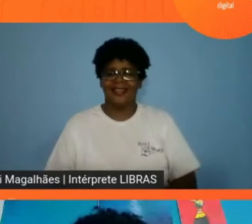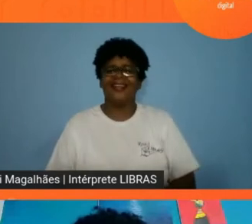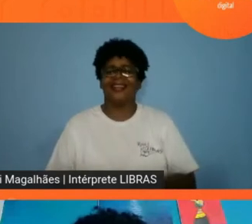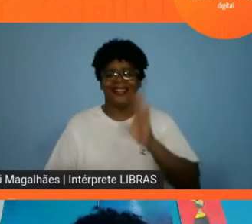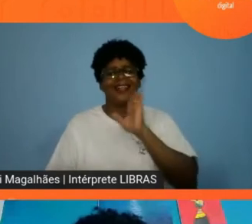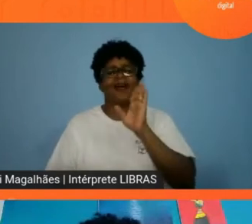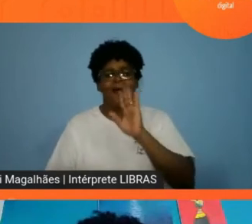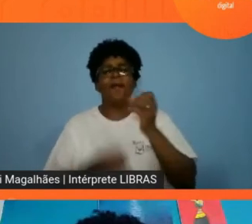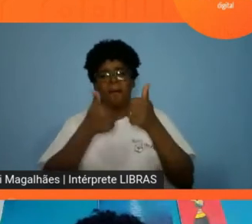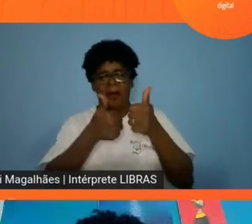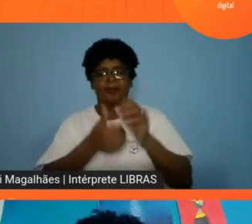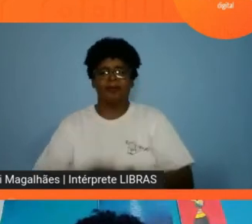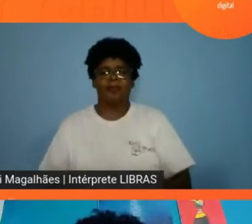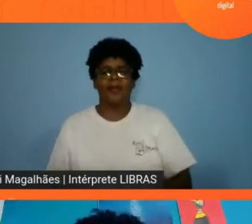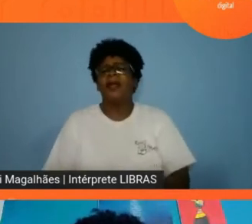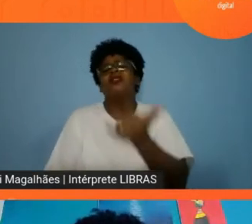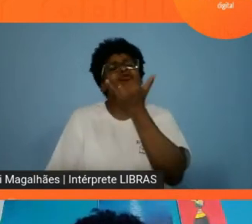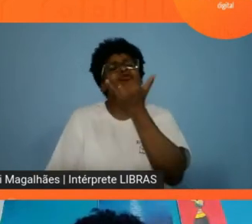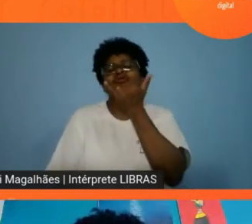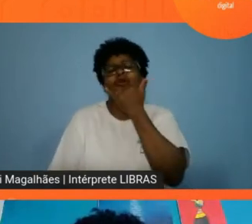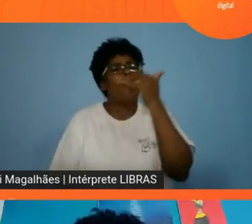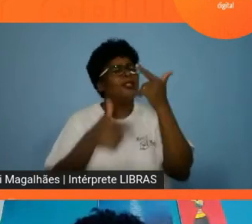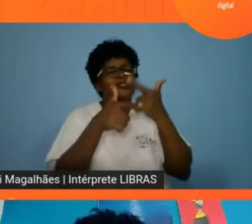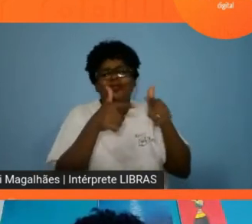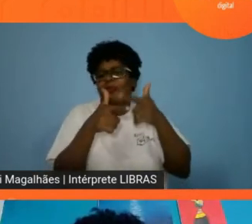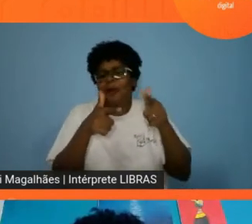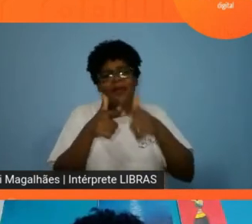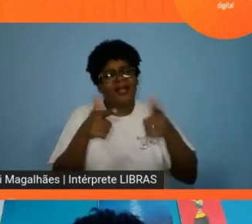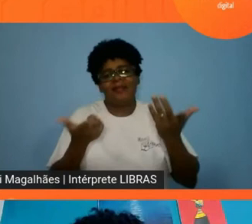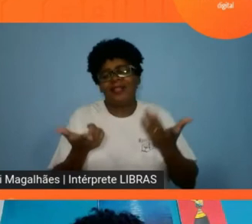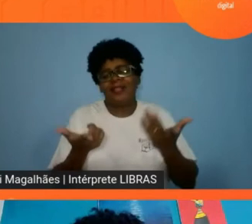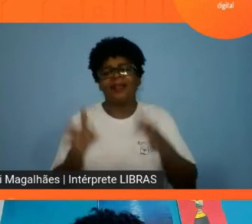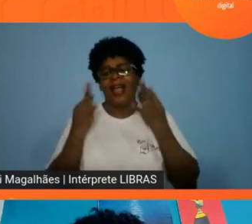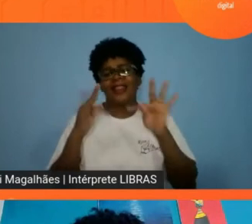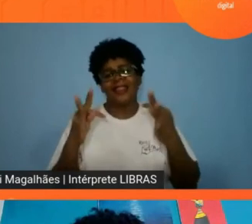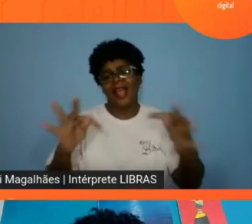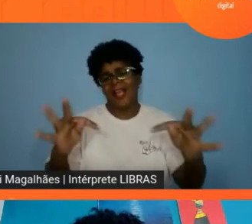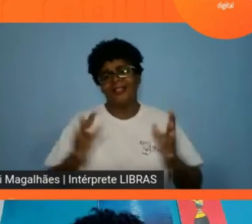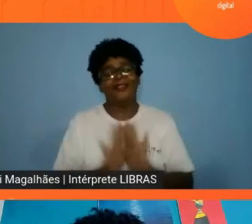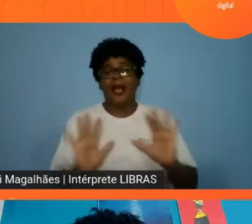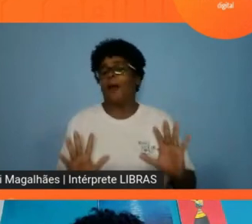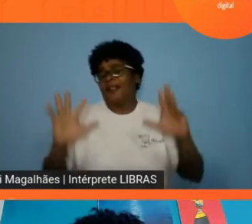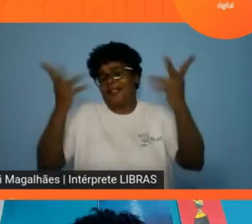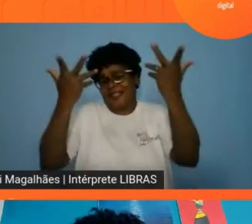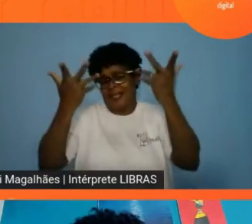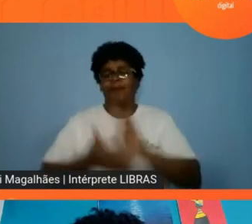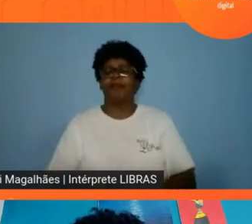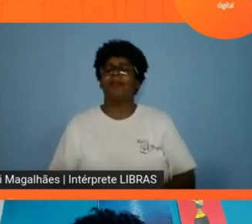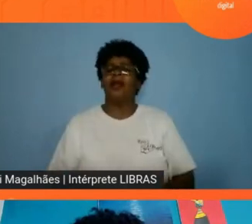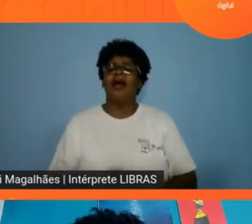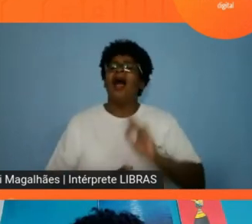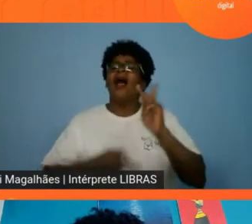né? Peço desculpa aí pelos problemas técnicos que surgiram, né? E falar um